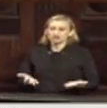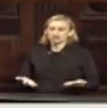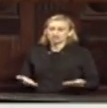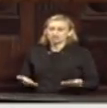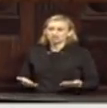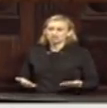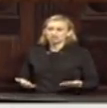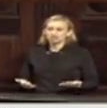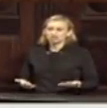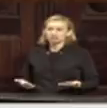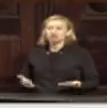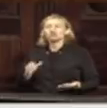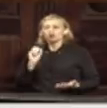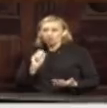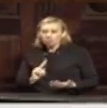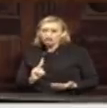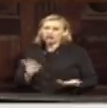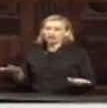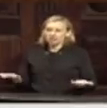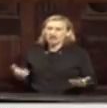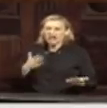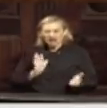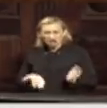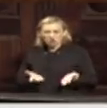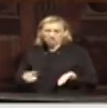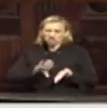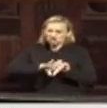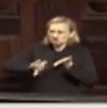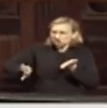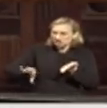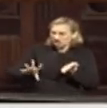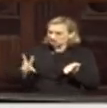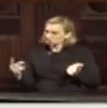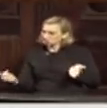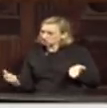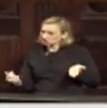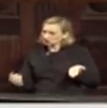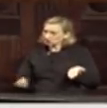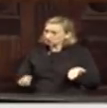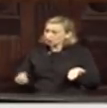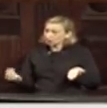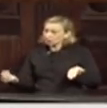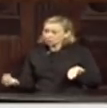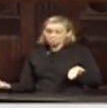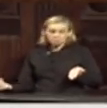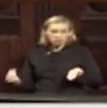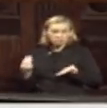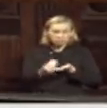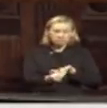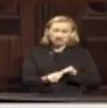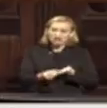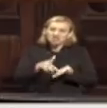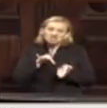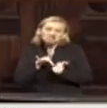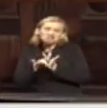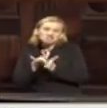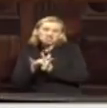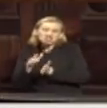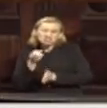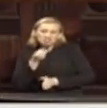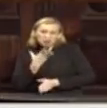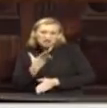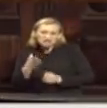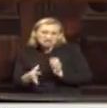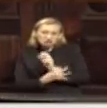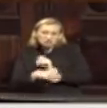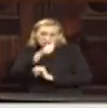que o dinheiro do FECAN não está chegando, não faz saneamento. Ok. Agora, tirar dali para botar na segurança, para fingir que está dando uma resposta à crise da segurança. Porque é isso,